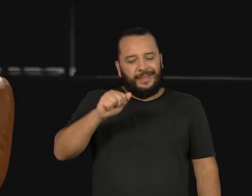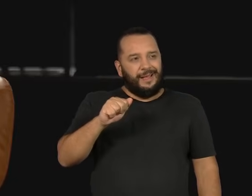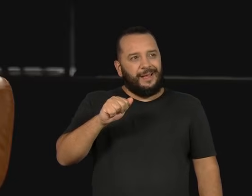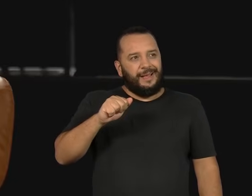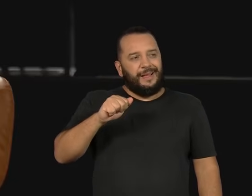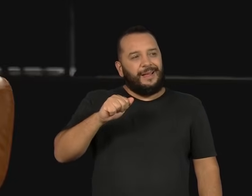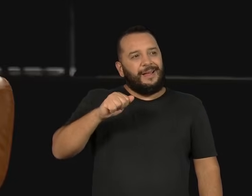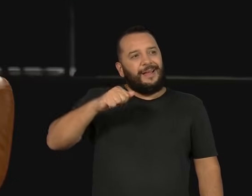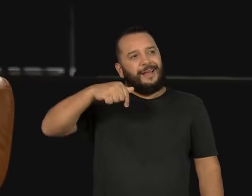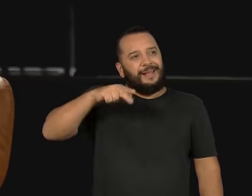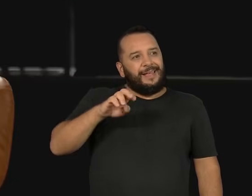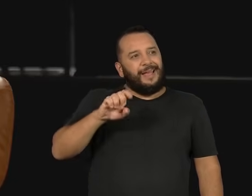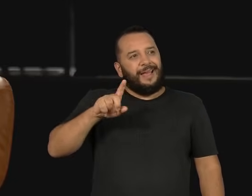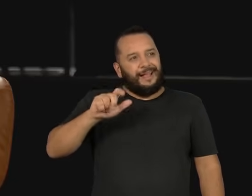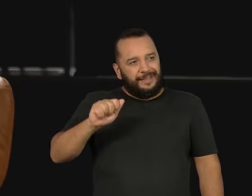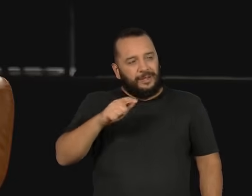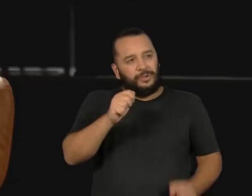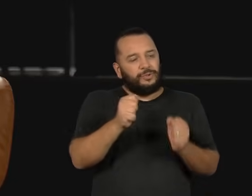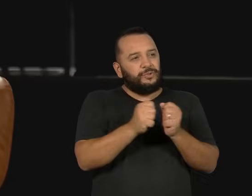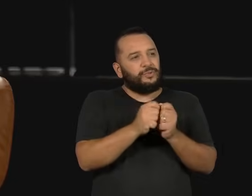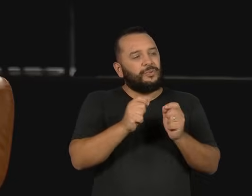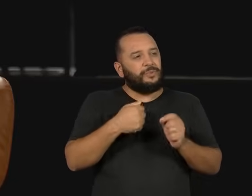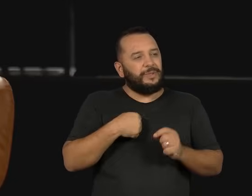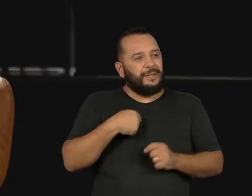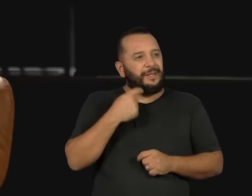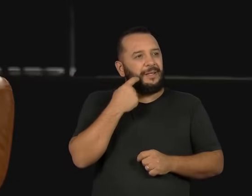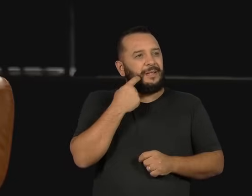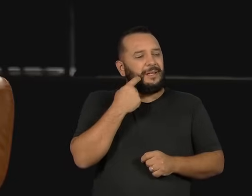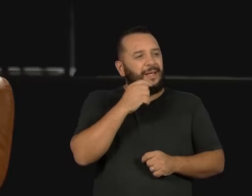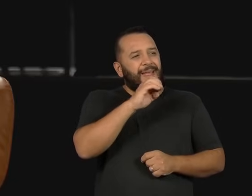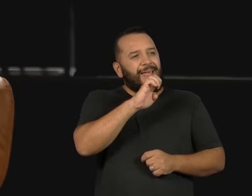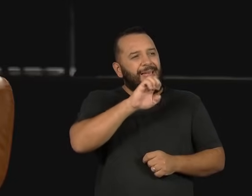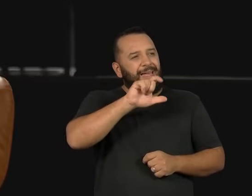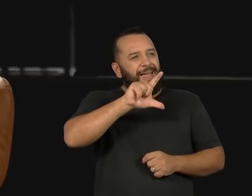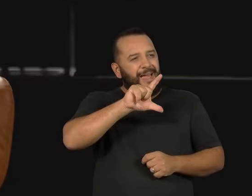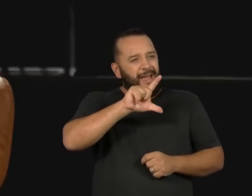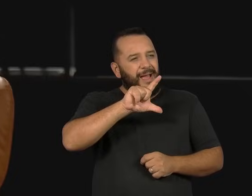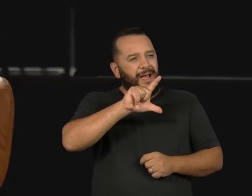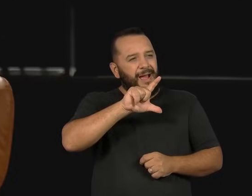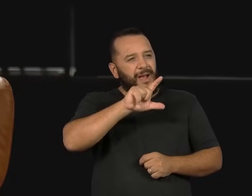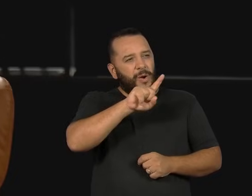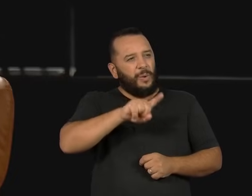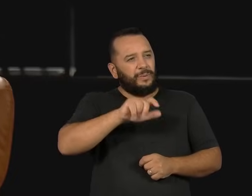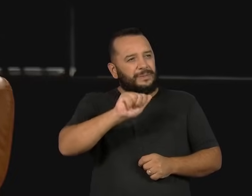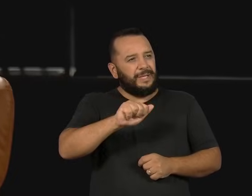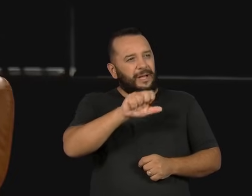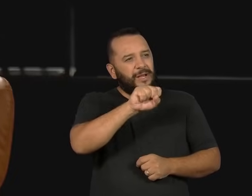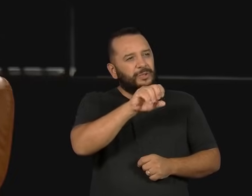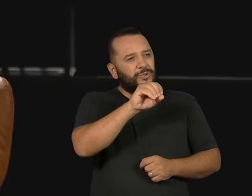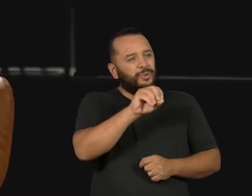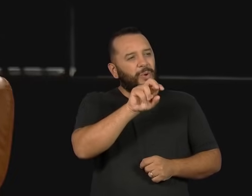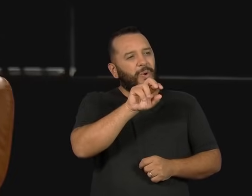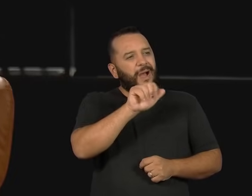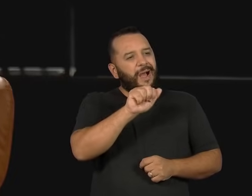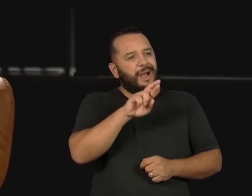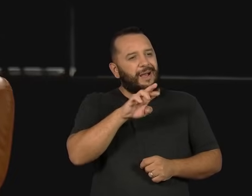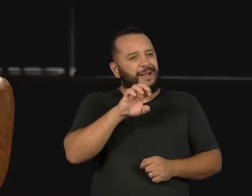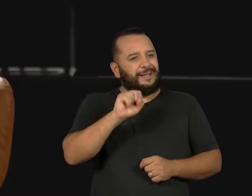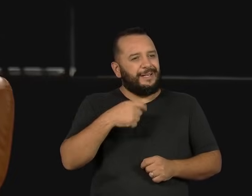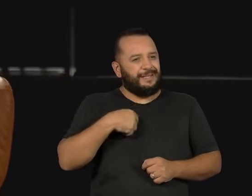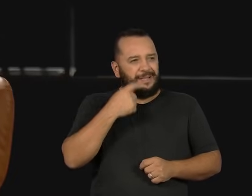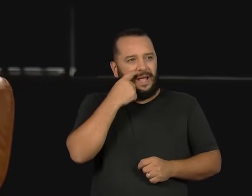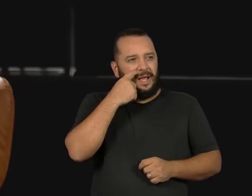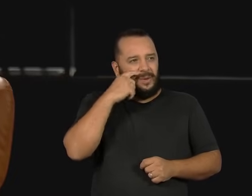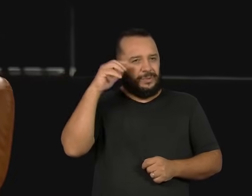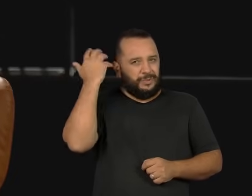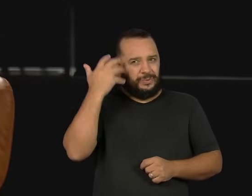Elza Soares. E esse encontro renderia outros frutos mais adiante, né? Fala um pouquinho da Elza, né? Que na época estava